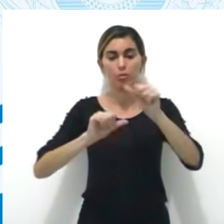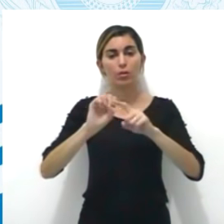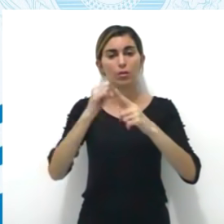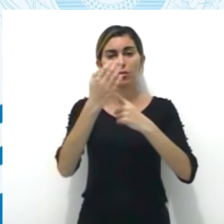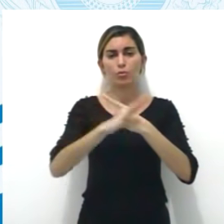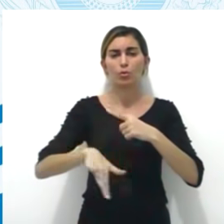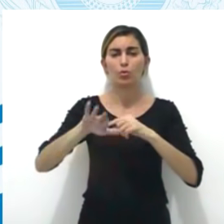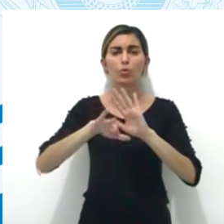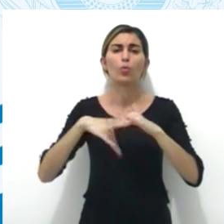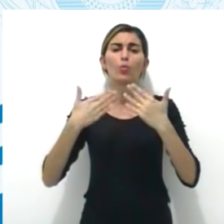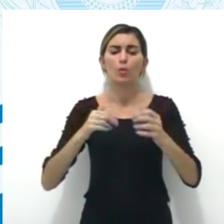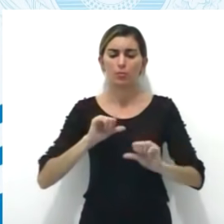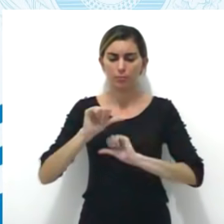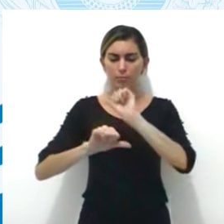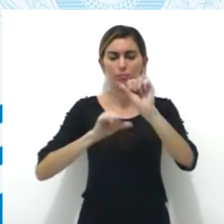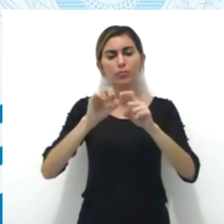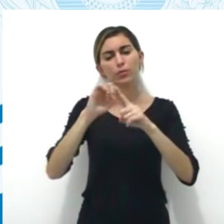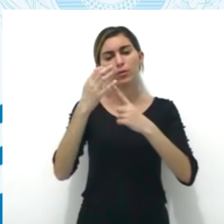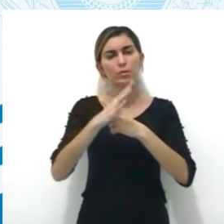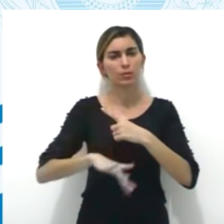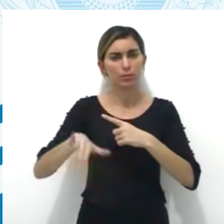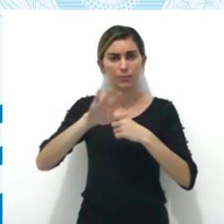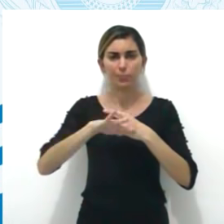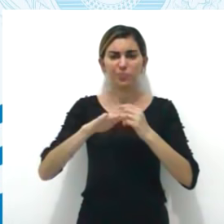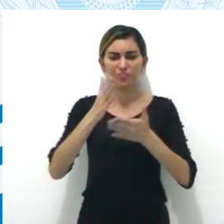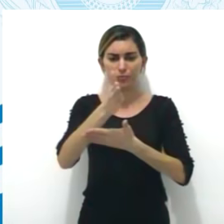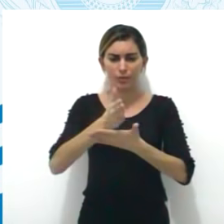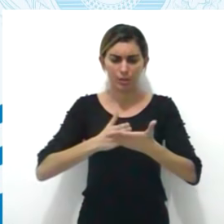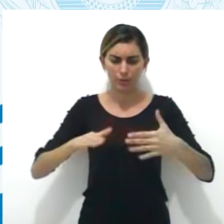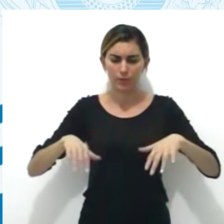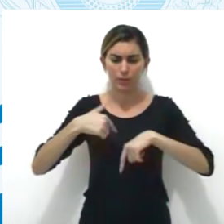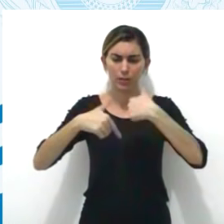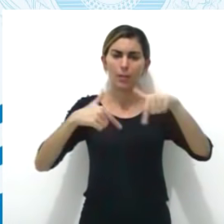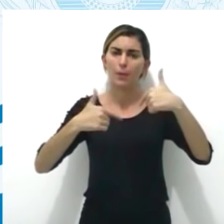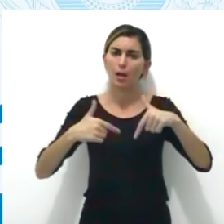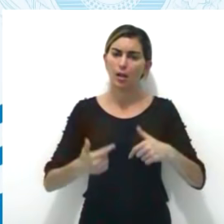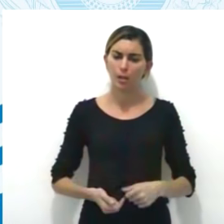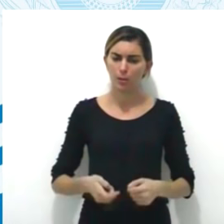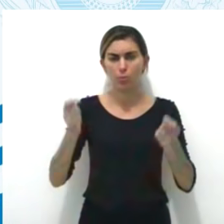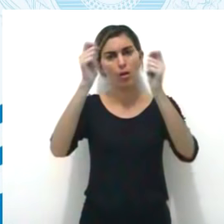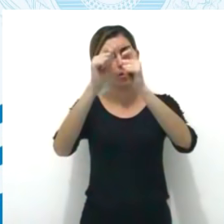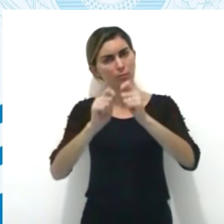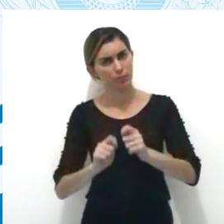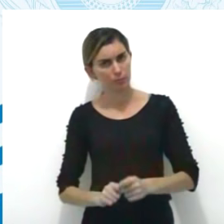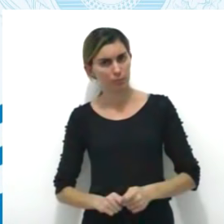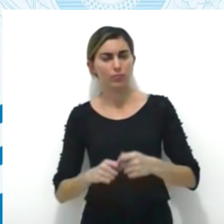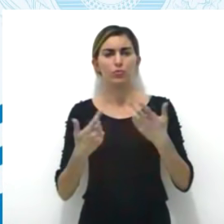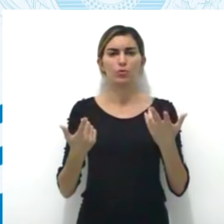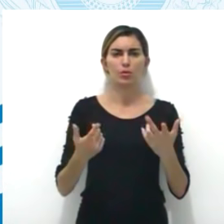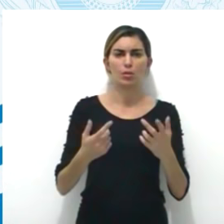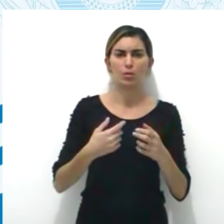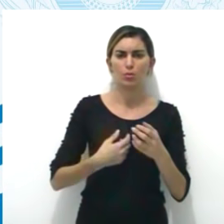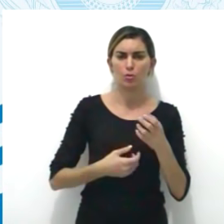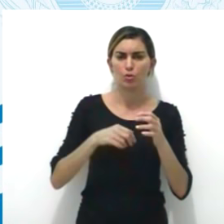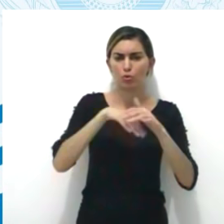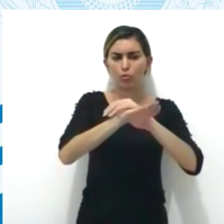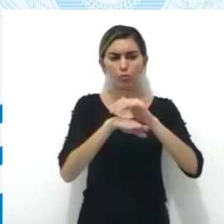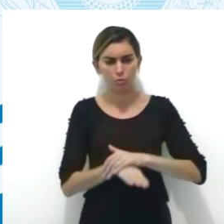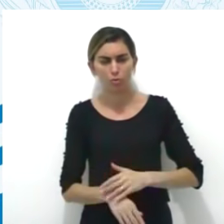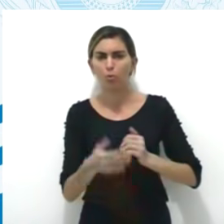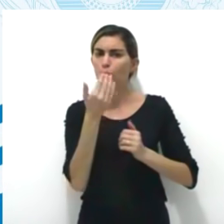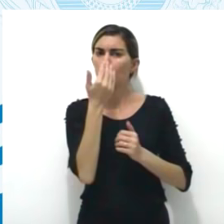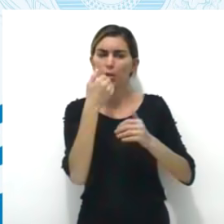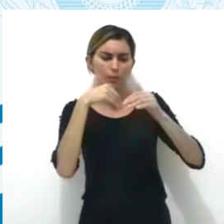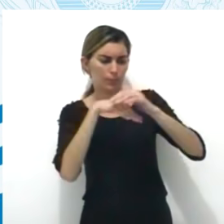Transformações sociais. Quais foram as transformações sociais? Divisão do trabalho, o artesanato, a